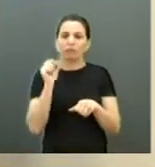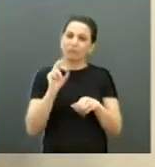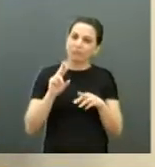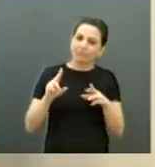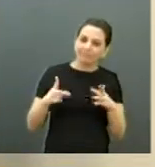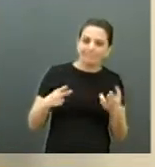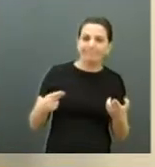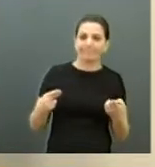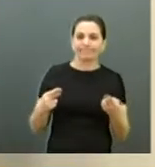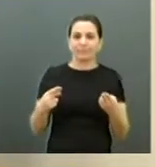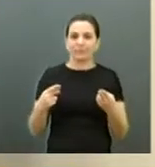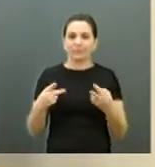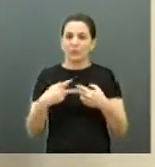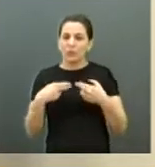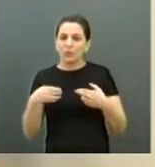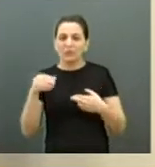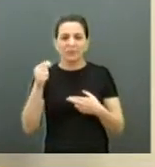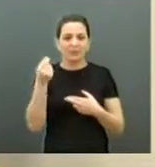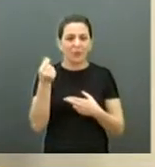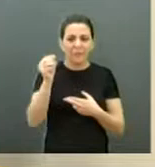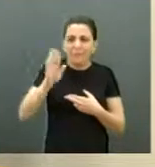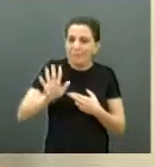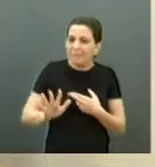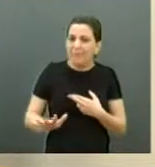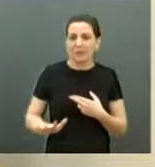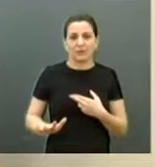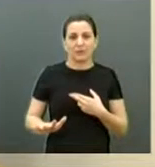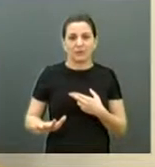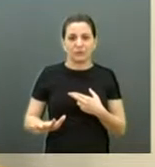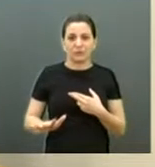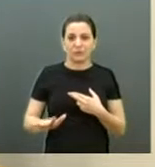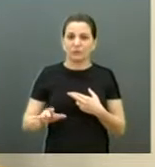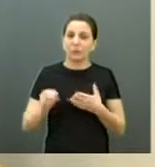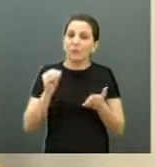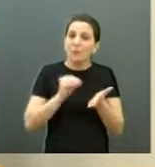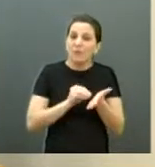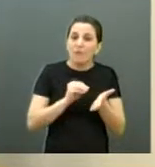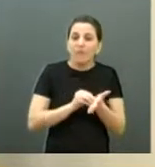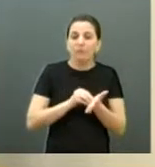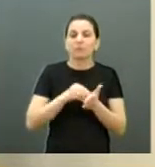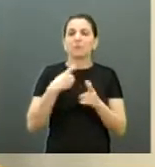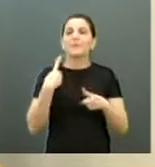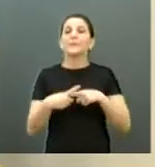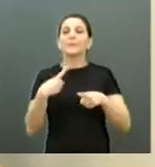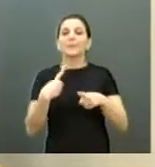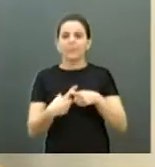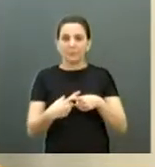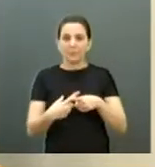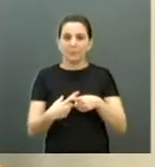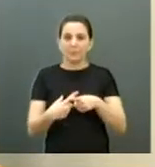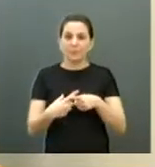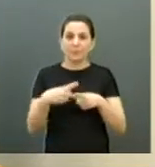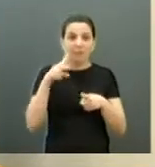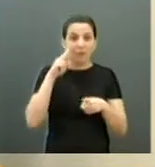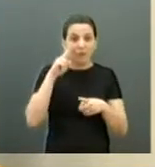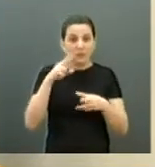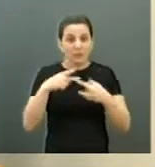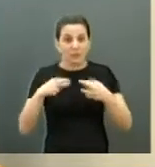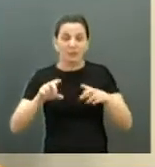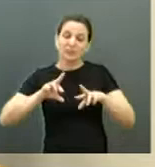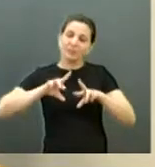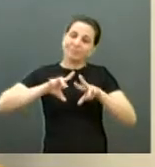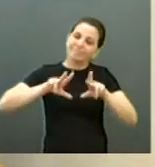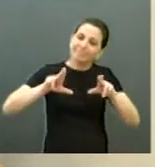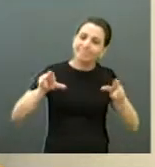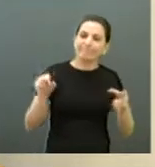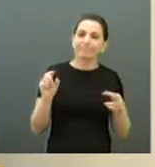algo que custa tão barato e por que é que está em falta é eu vejo situações as diferentes